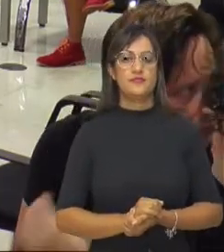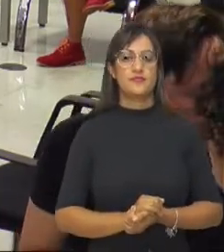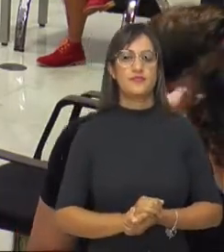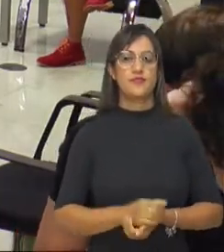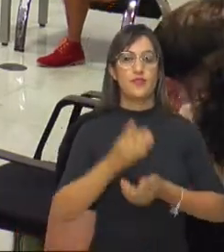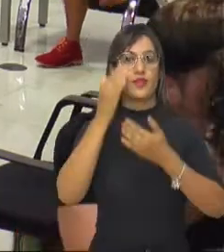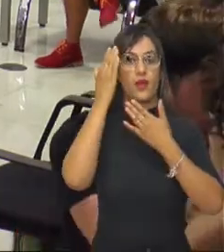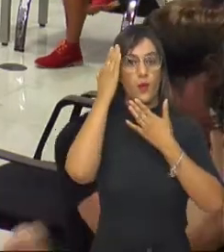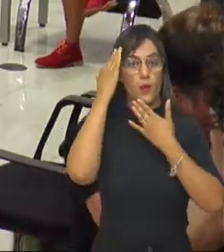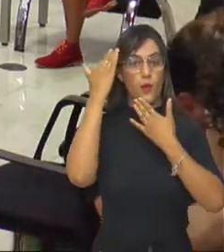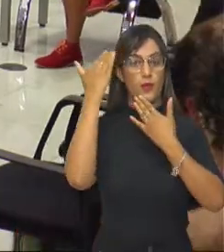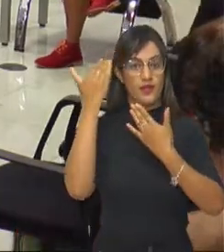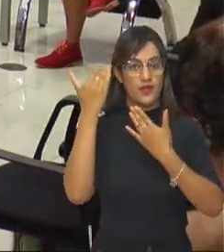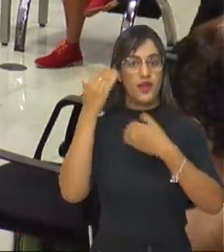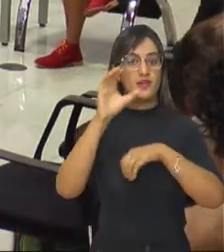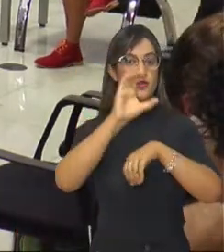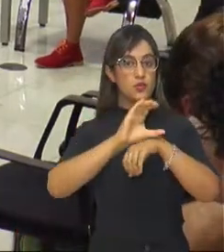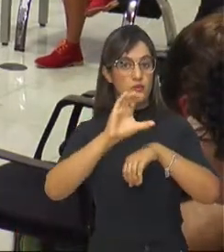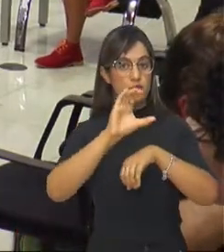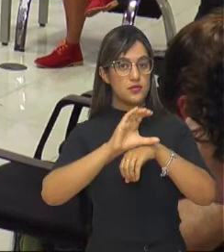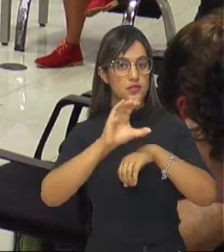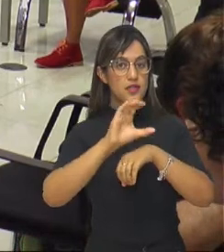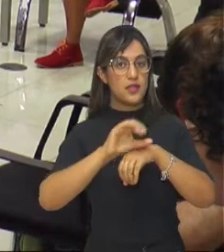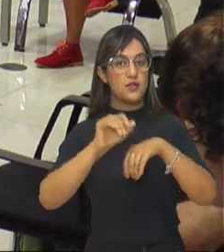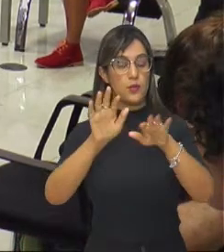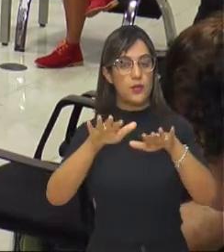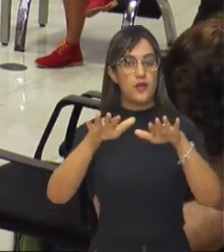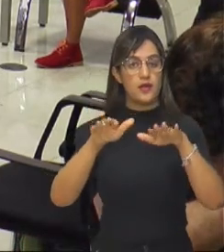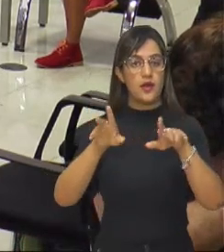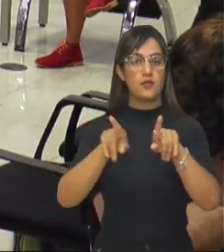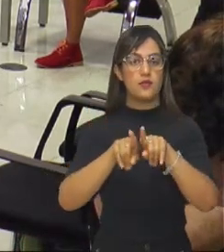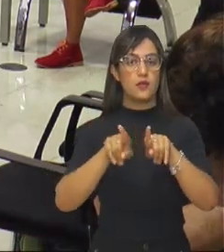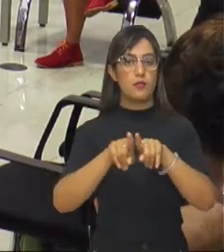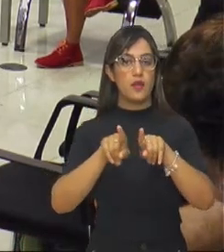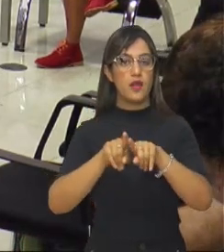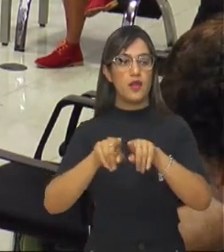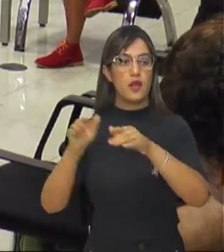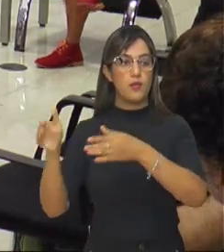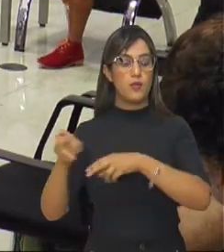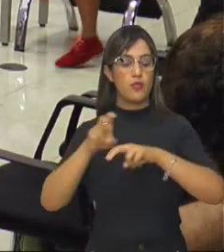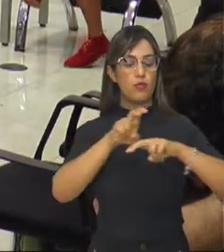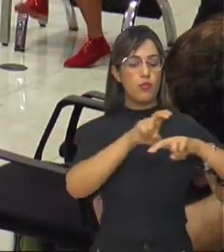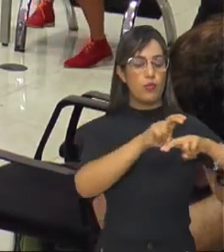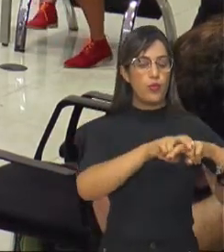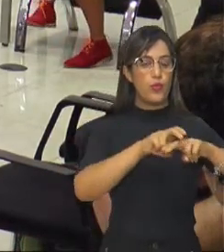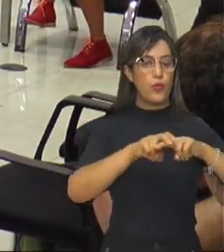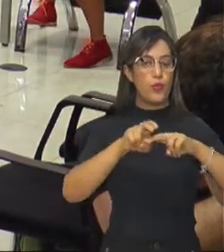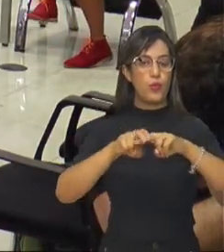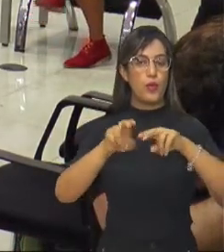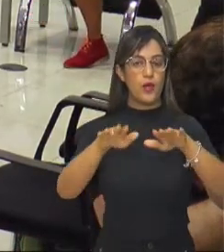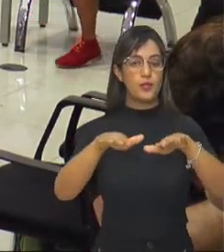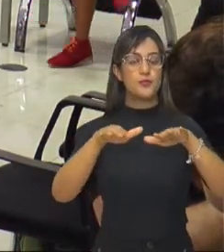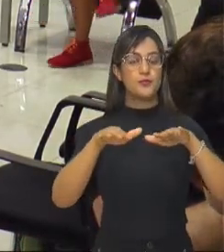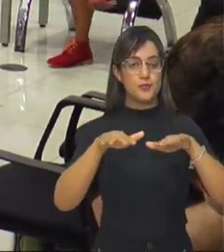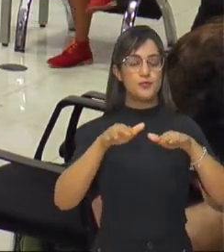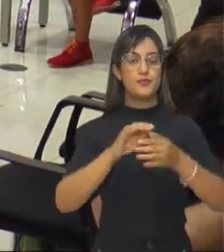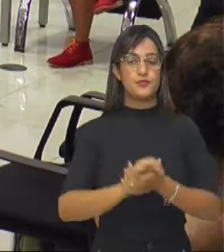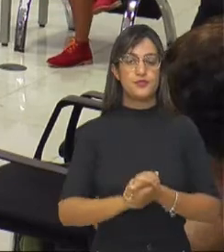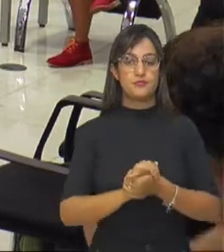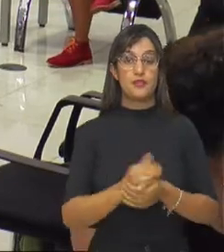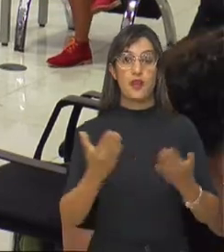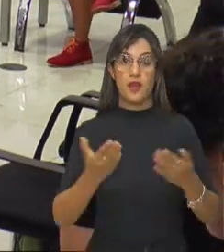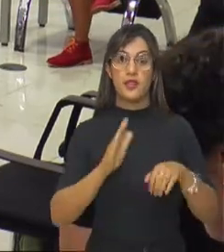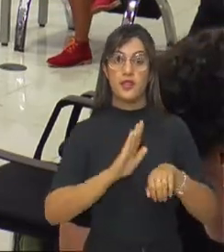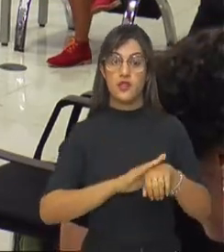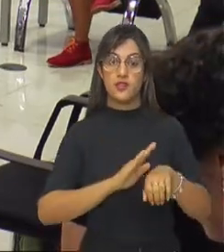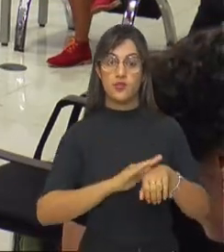Obrigada, as conselheiras e conselheiros do 19º plenário. Podem, por favor, tomar seus lugares na plateia. Neste momento,